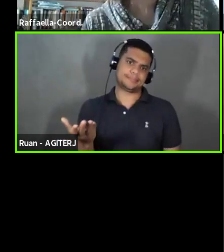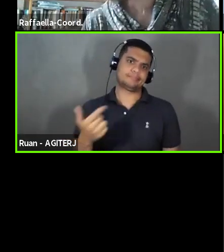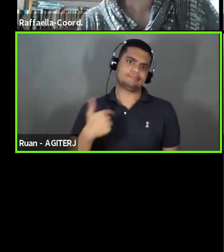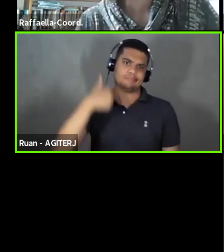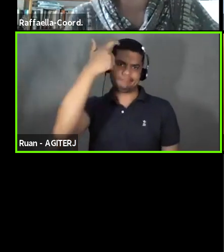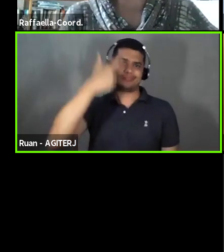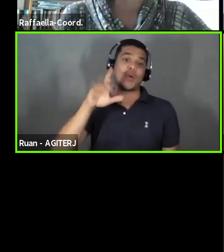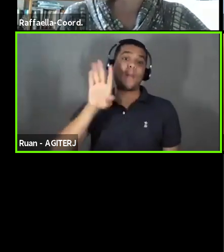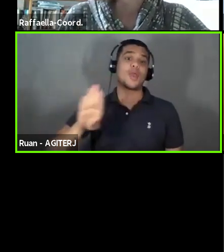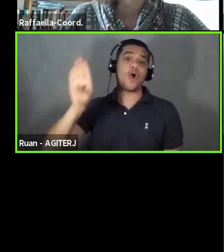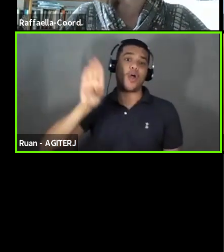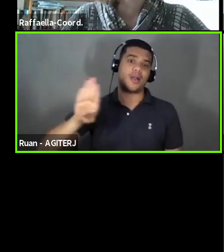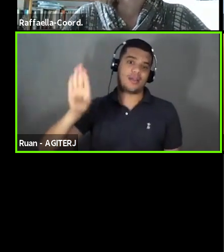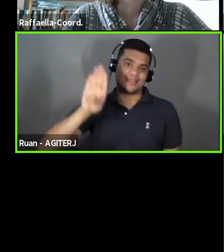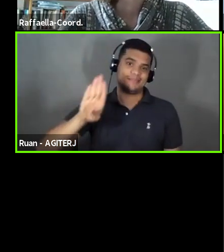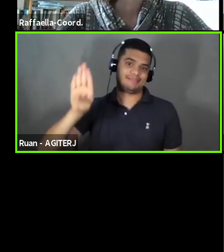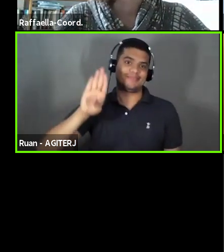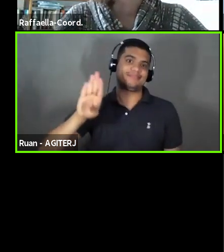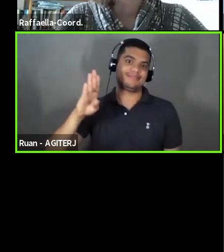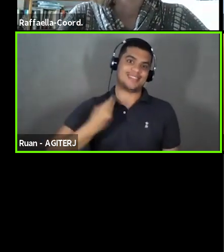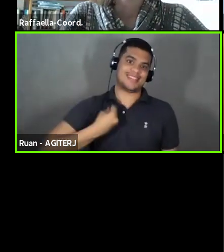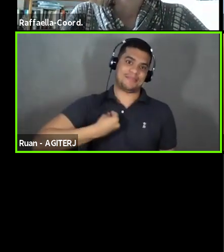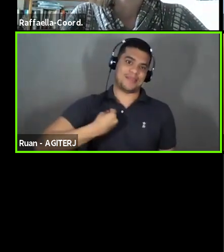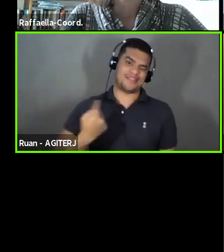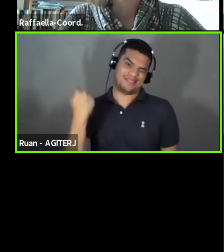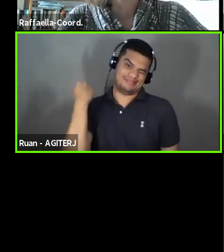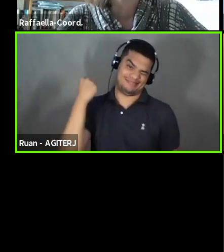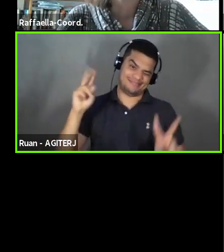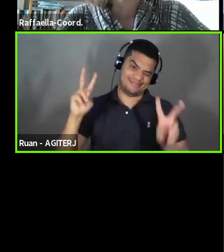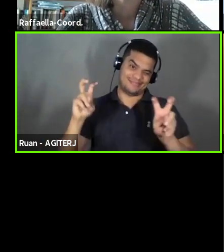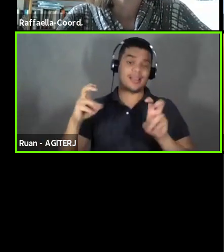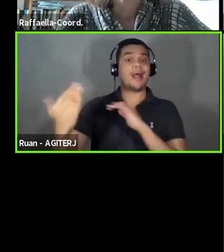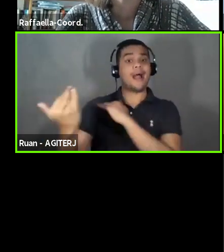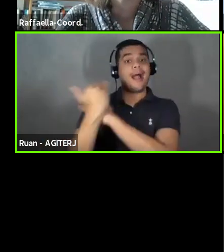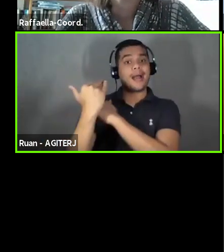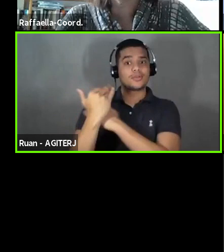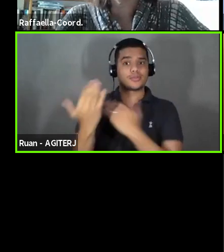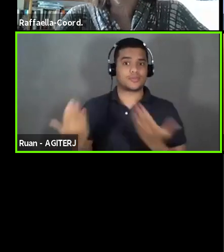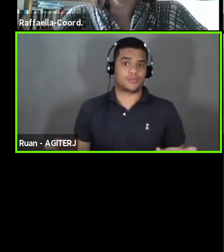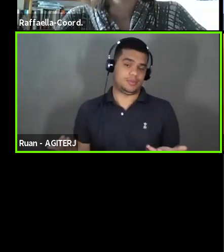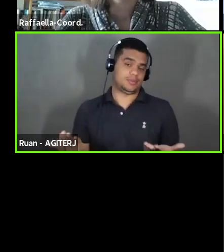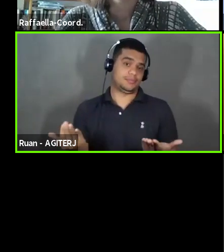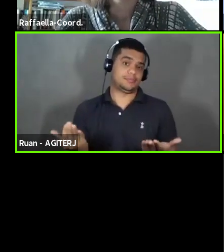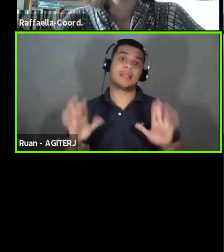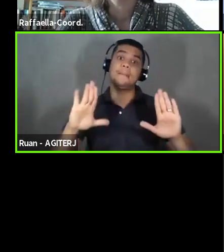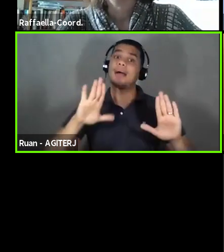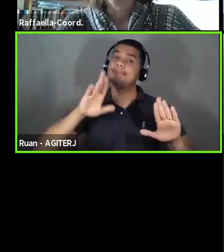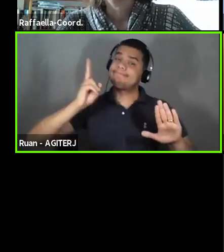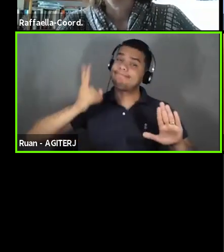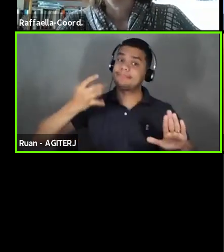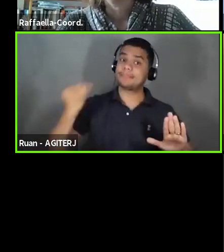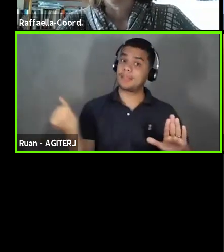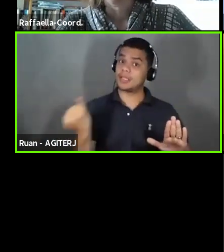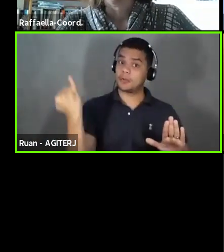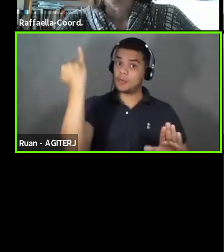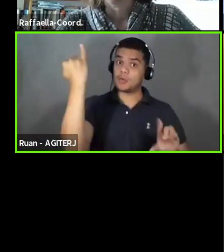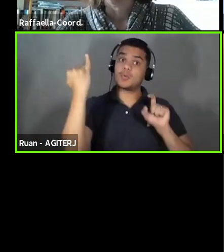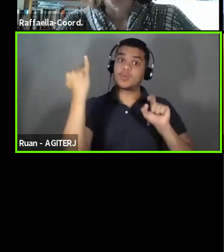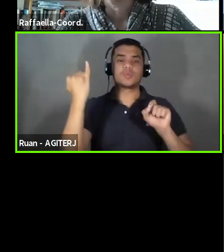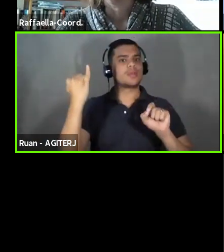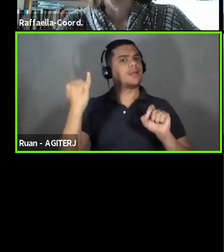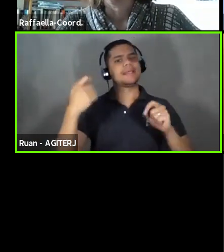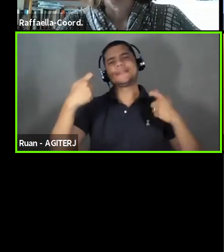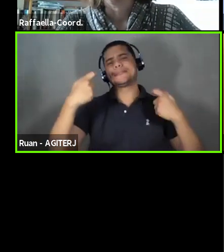ser bióloga na minha vida passada ajuda em algumas coisas, mas é sempre importante ressaltar que você realmente